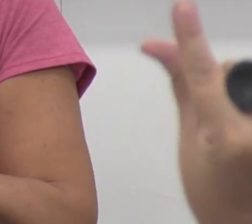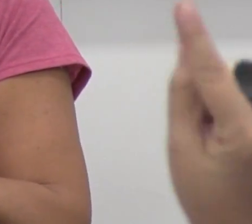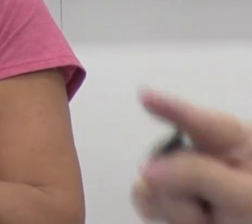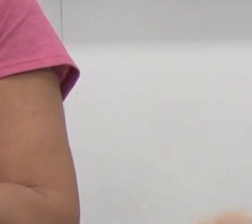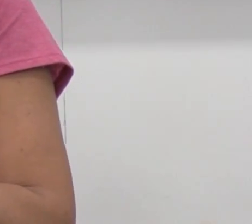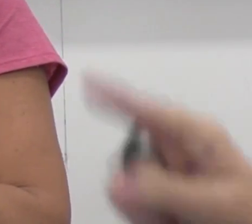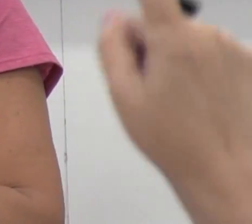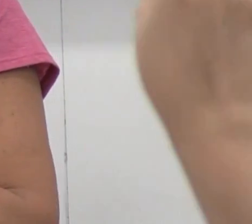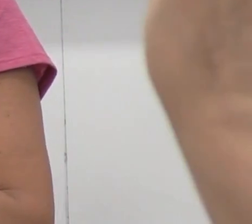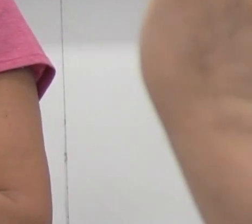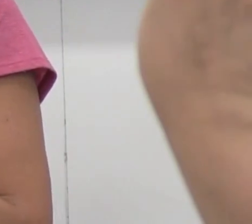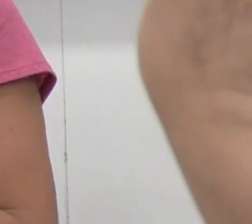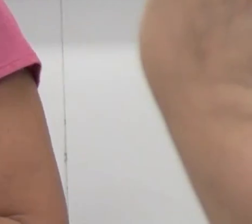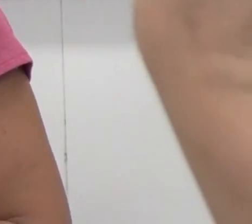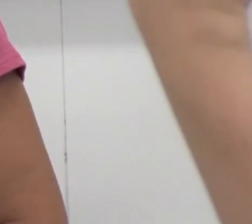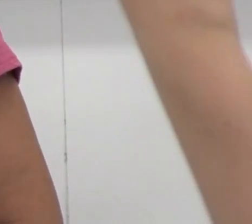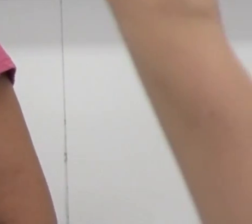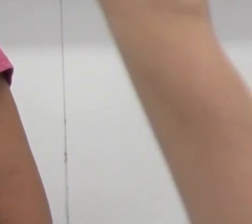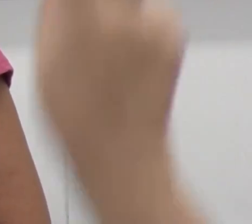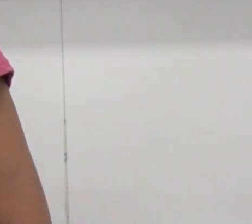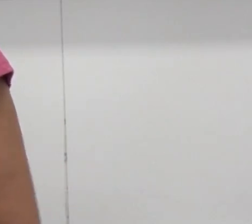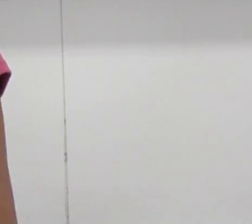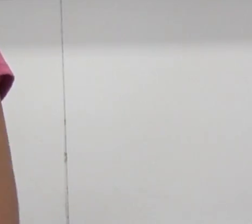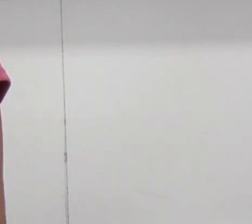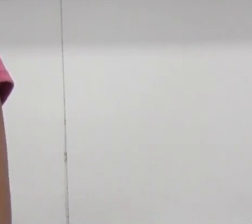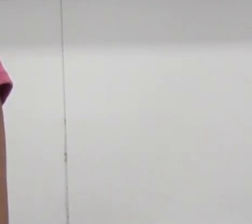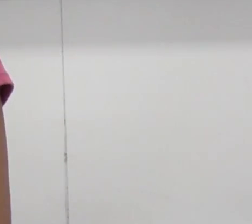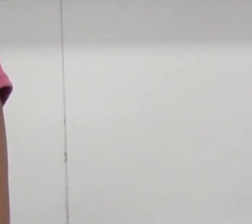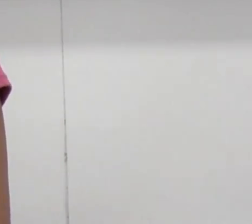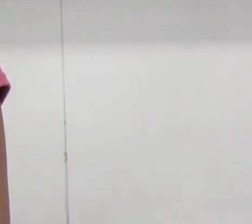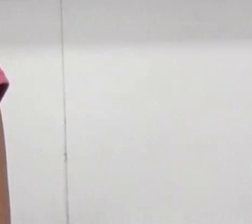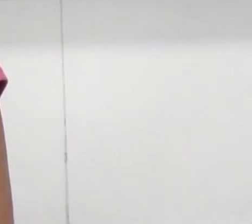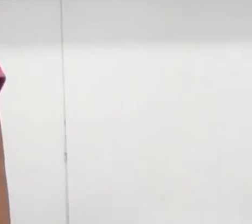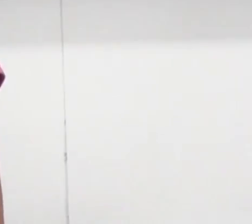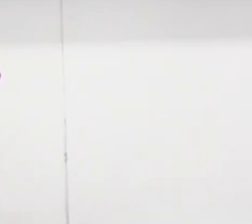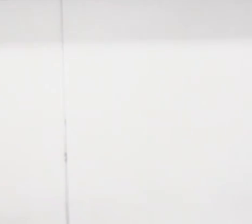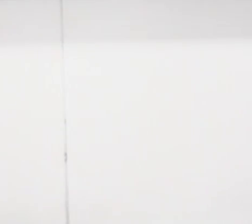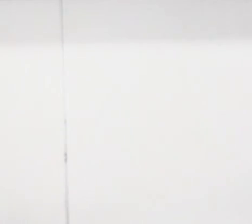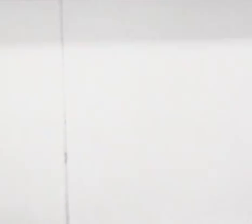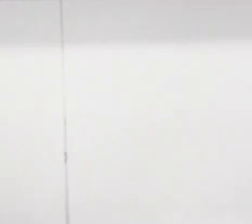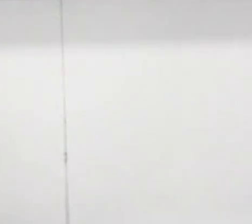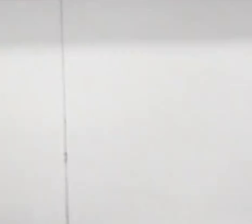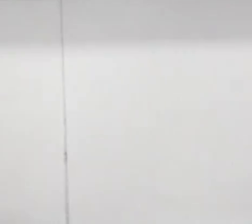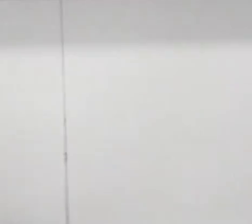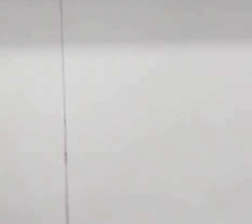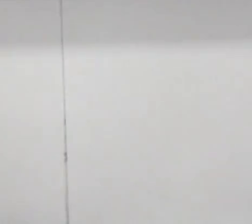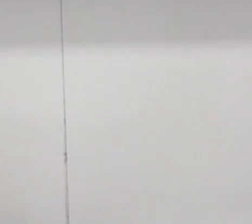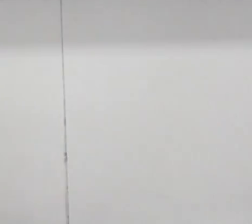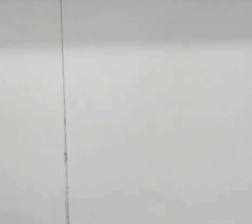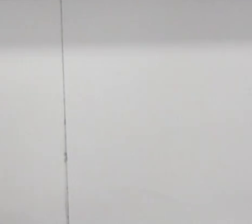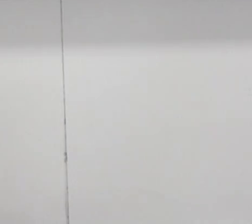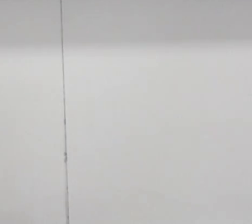na outra semana a gente se encontra. Daqui 2 semanas. Ah, não? Deixa eu perguntar. Tá faltando.